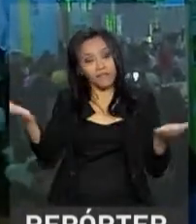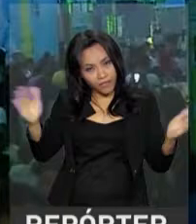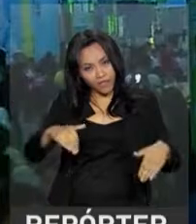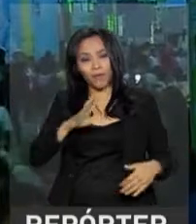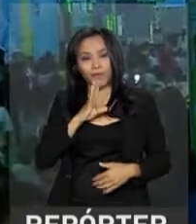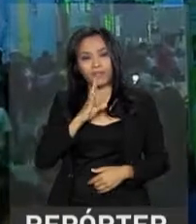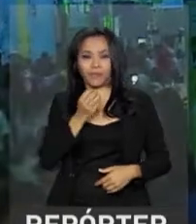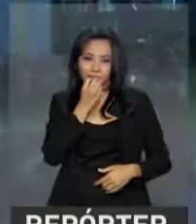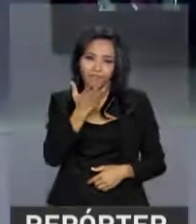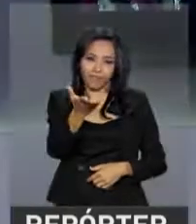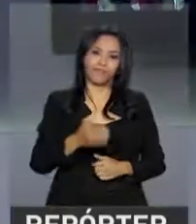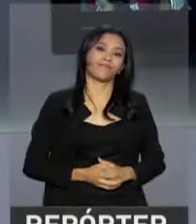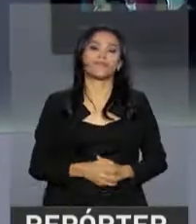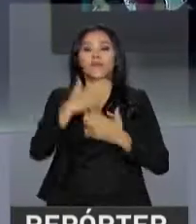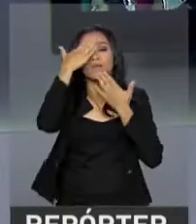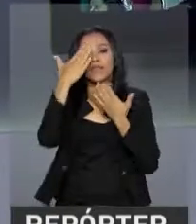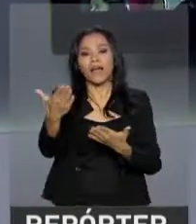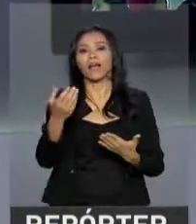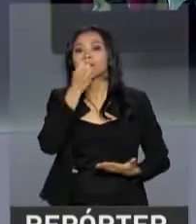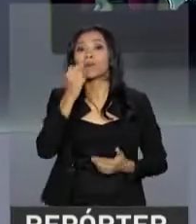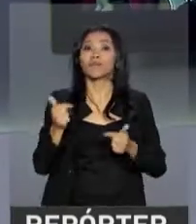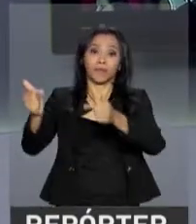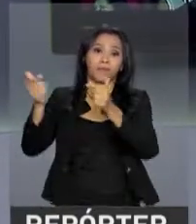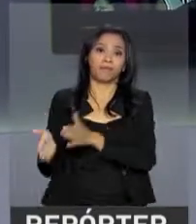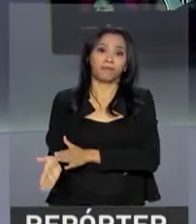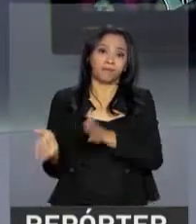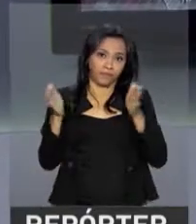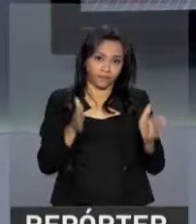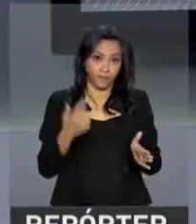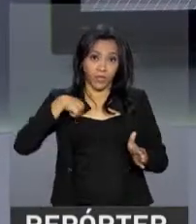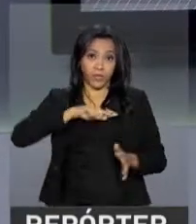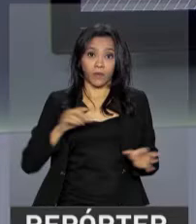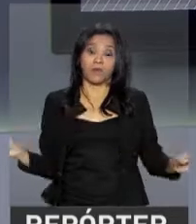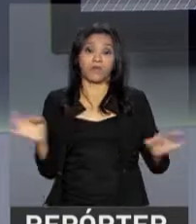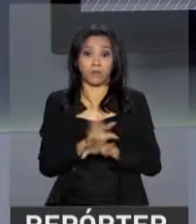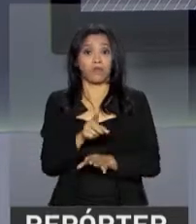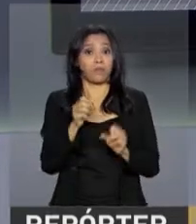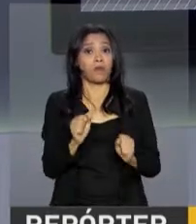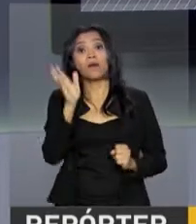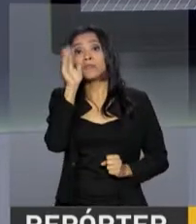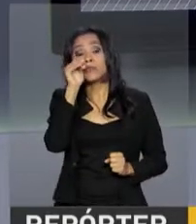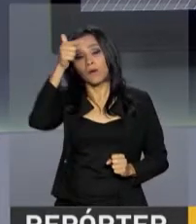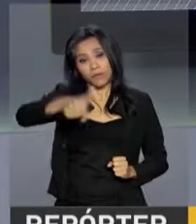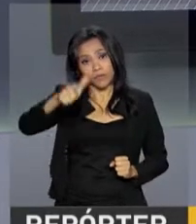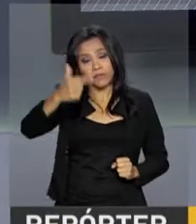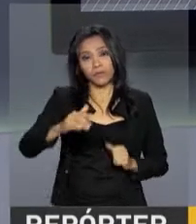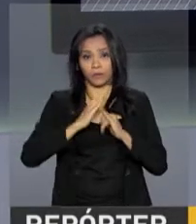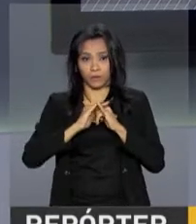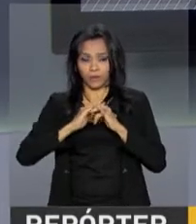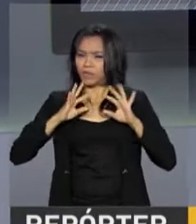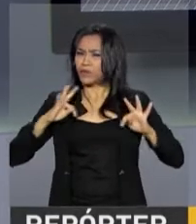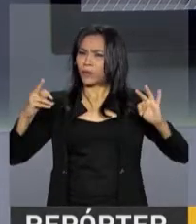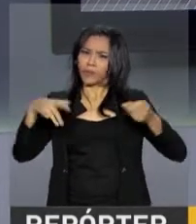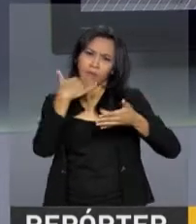volto com você aí no estúdio, Carol. Obrigada, Carla. Bom trabalho para você aí. Nós ficamos por aqui. Você pode rever as reportagens no YouTube